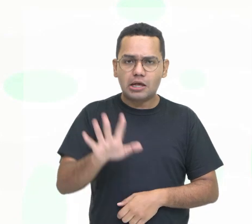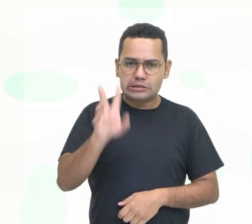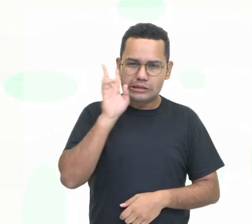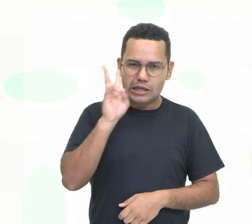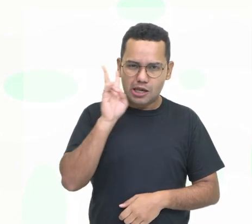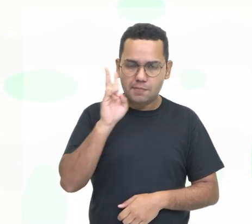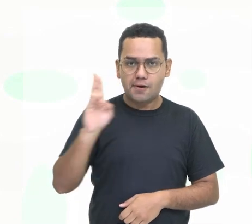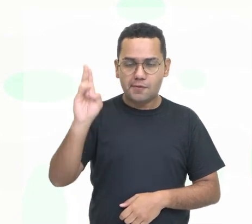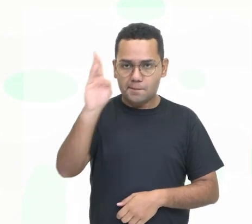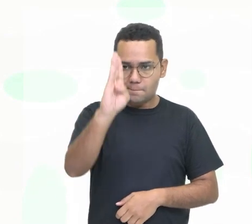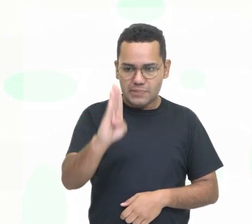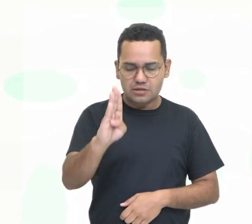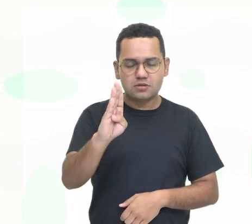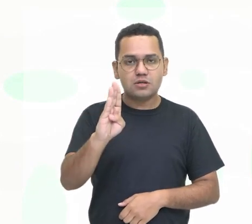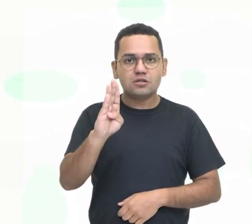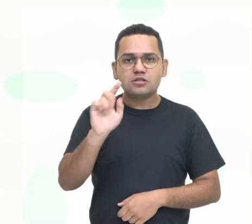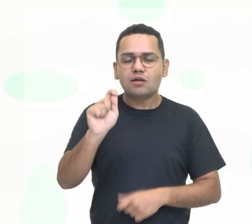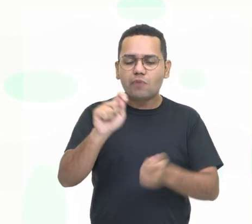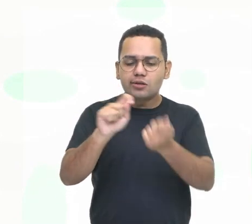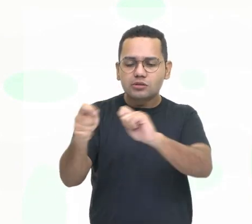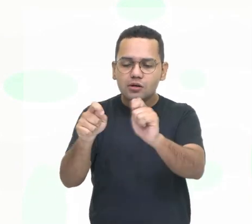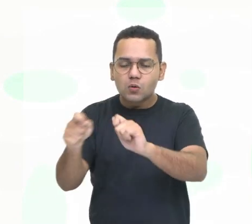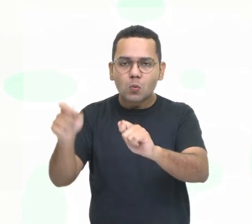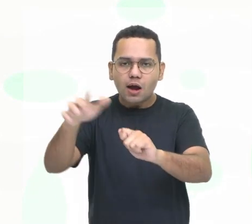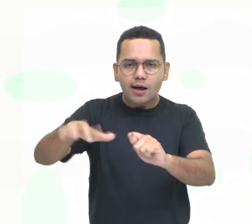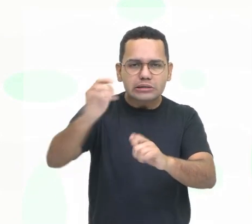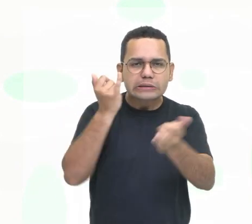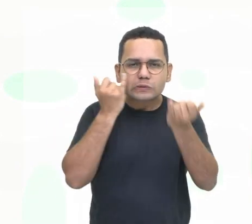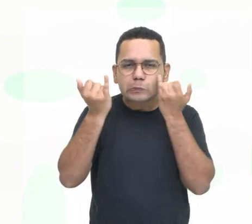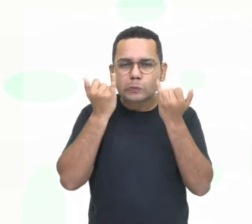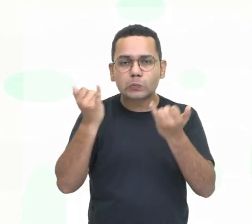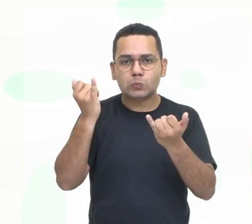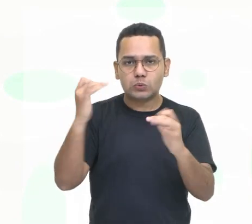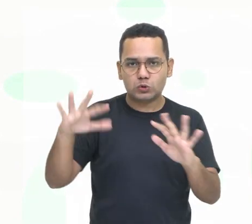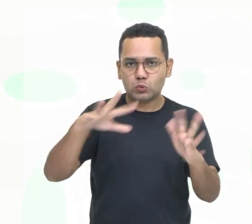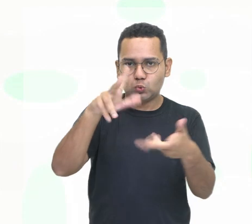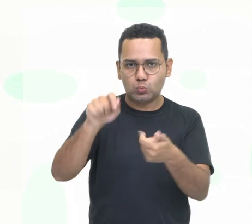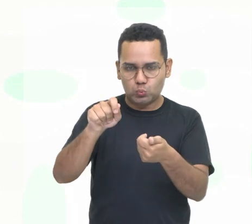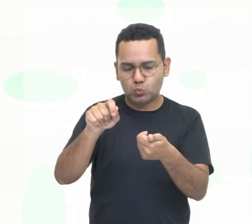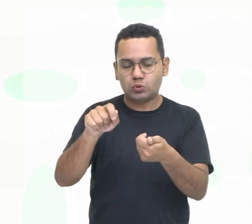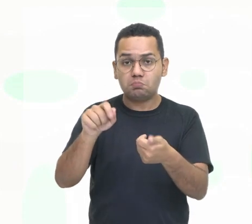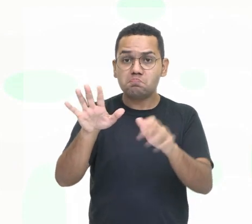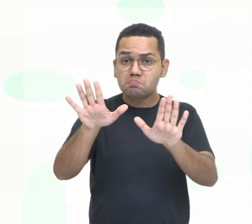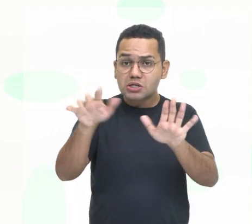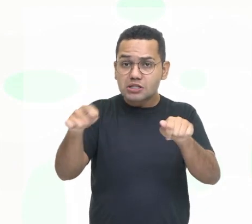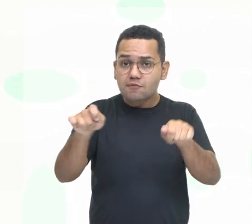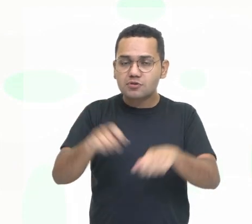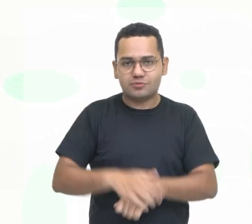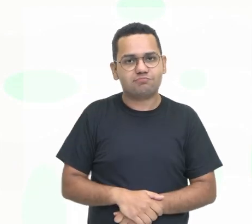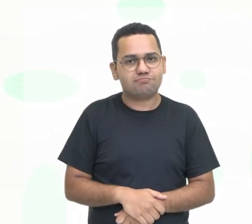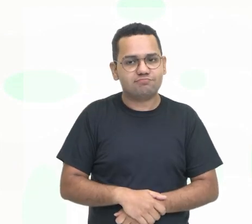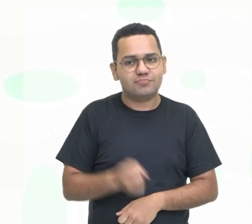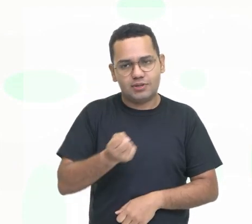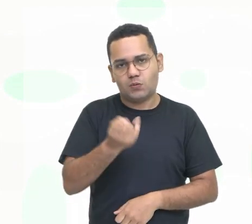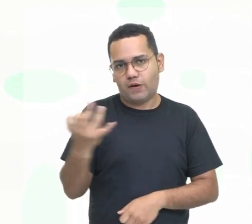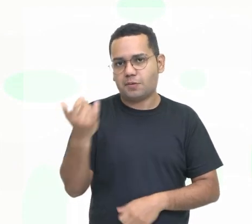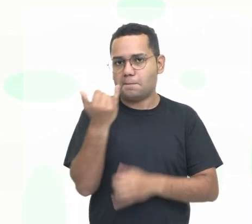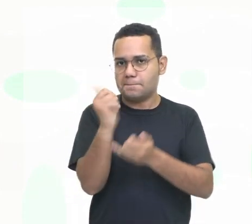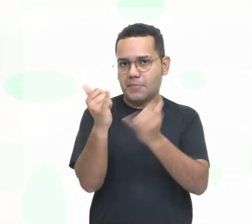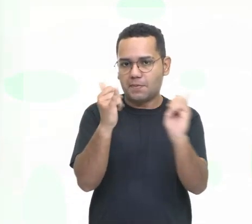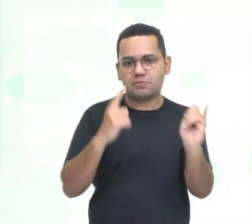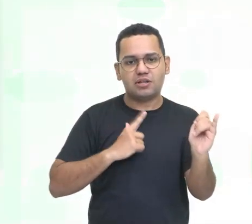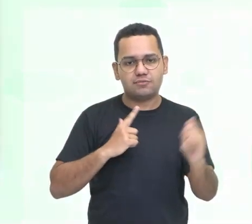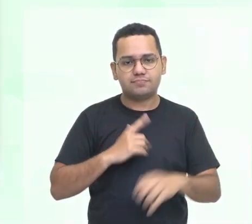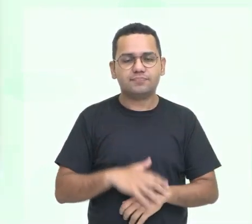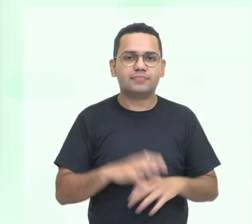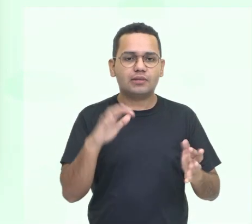E isso, né, por tabela, exige o quê? Mais eficiência energética para produzir. Tá? Dentro do